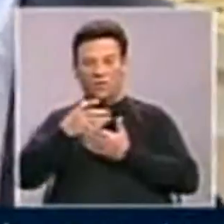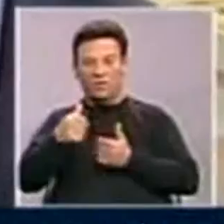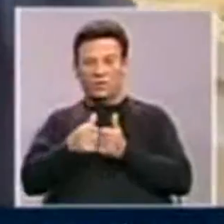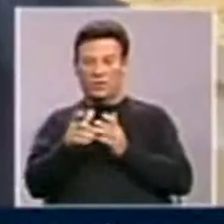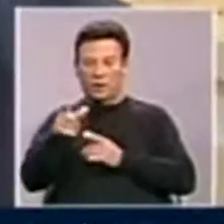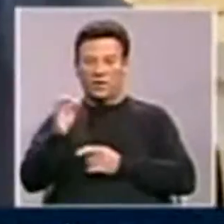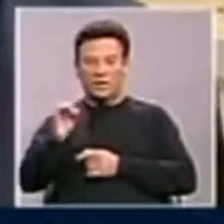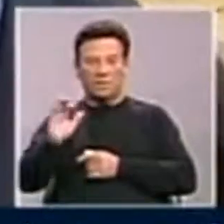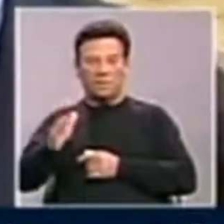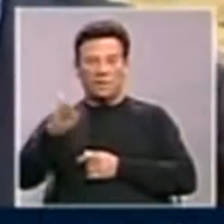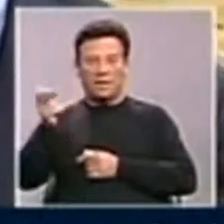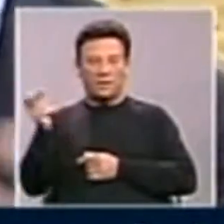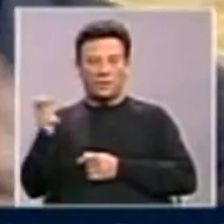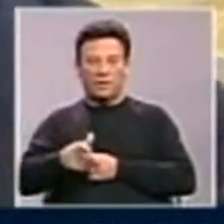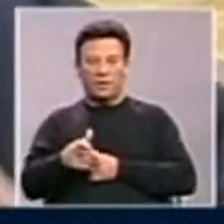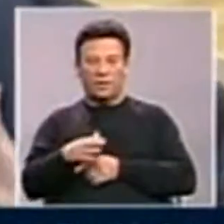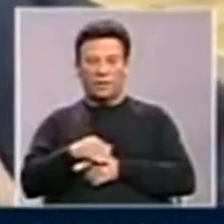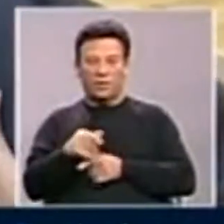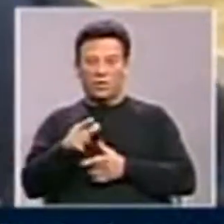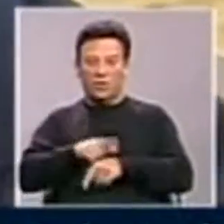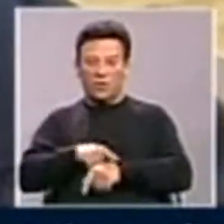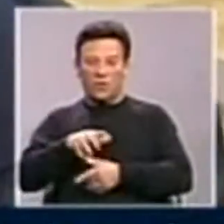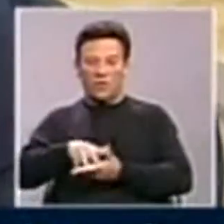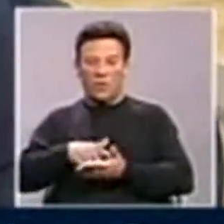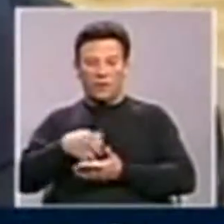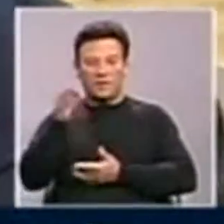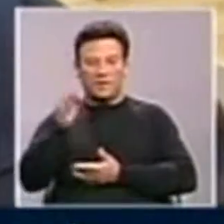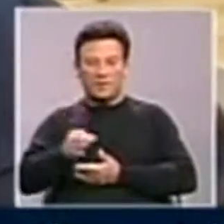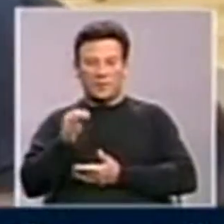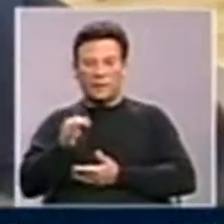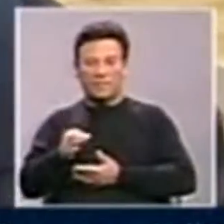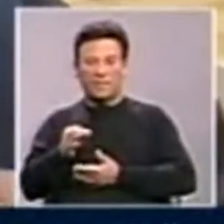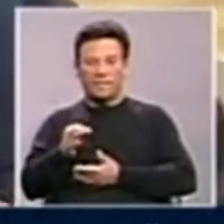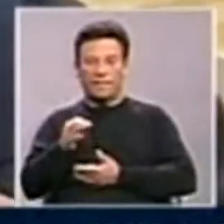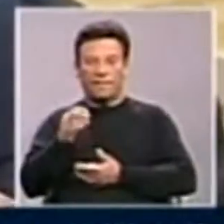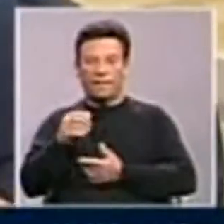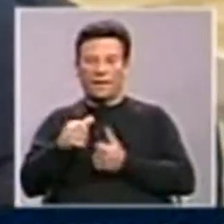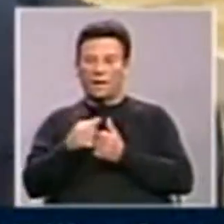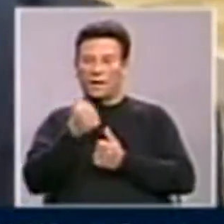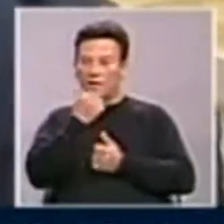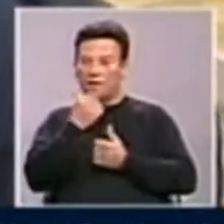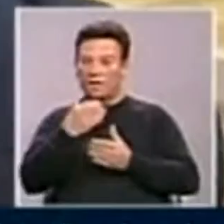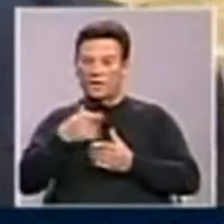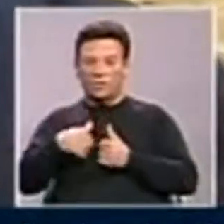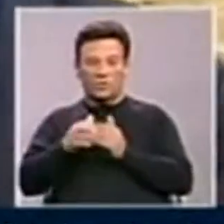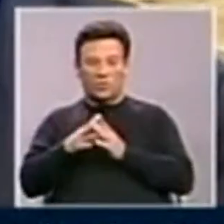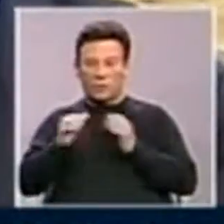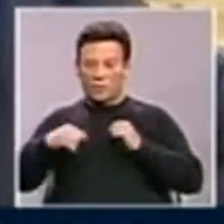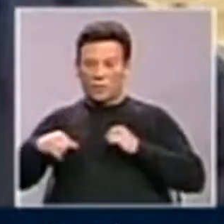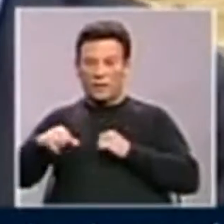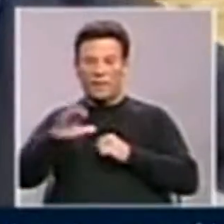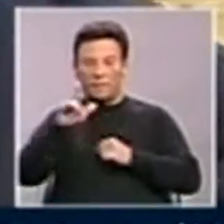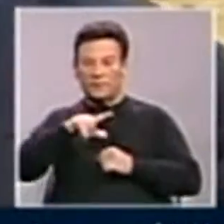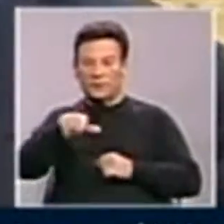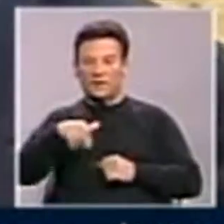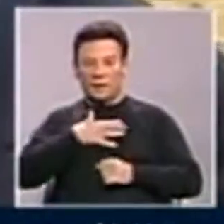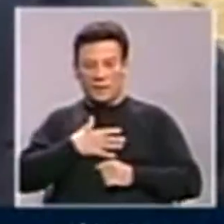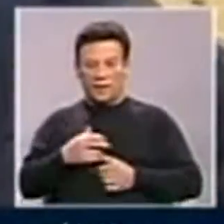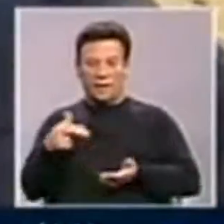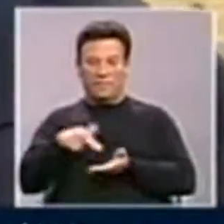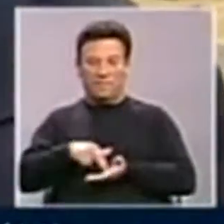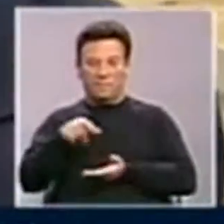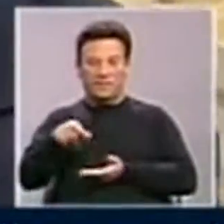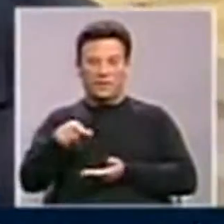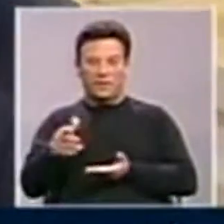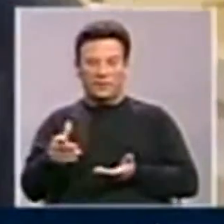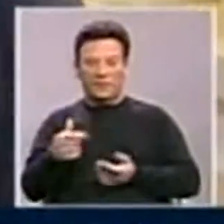são os primeiros a chegar, porque os horários são sempre a contento de todos, mas são eles que querem estar presentes.